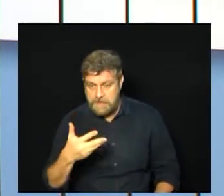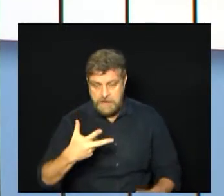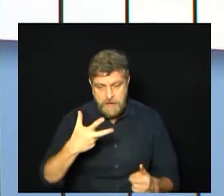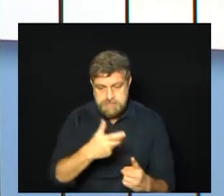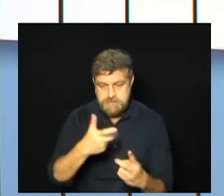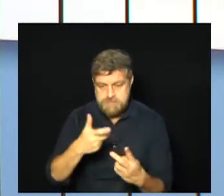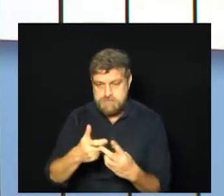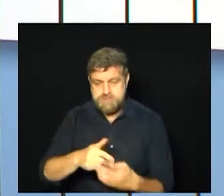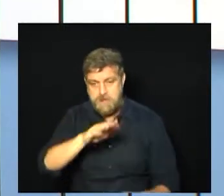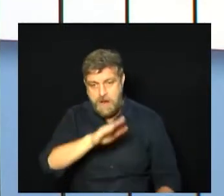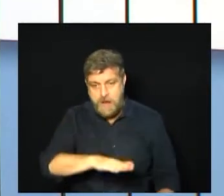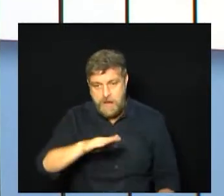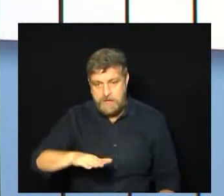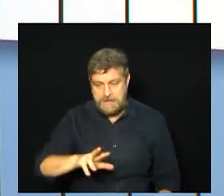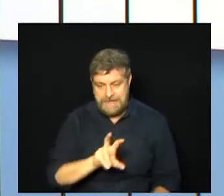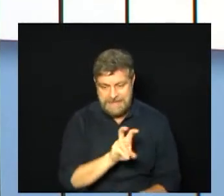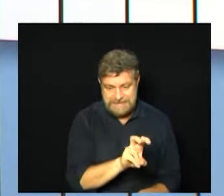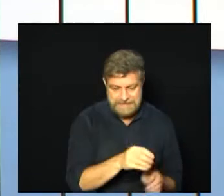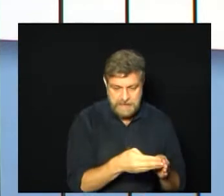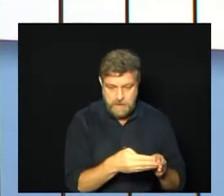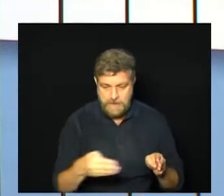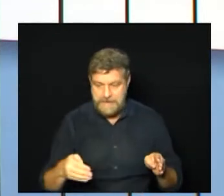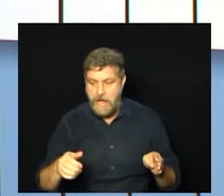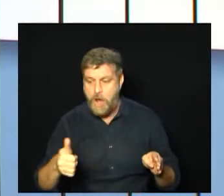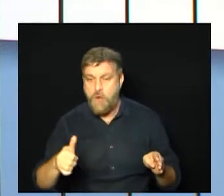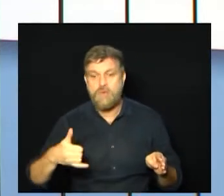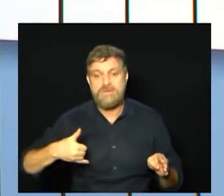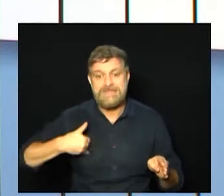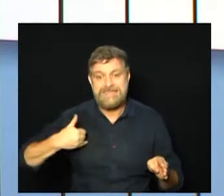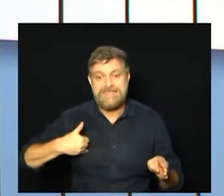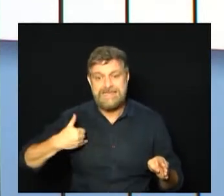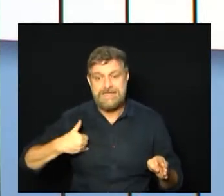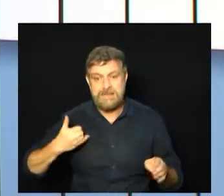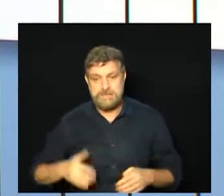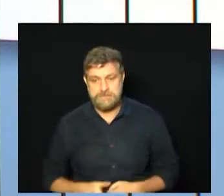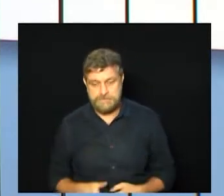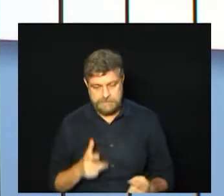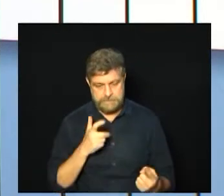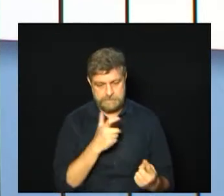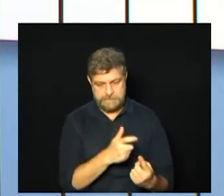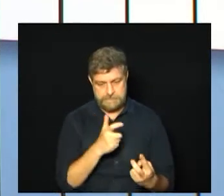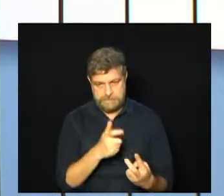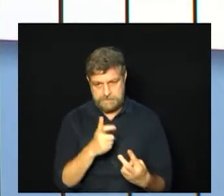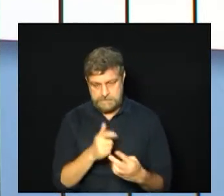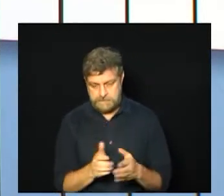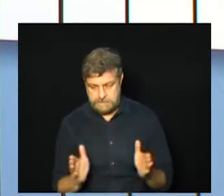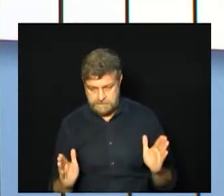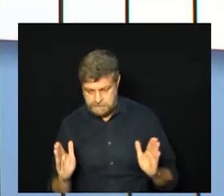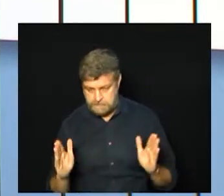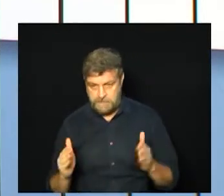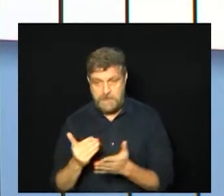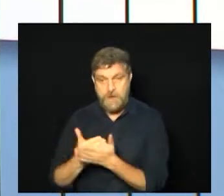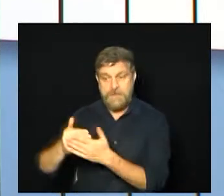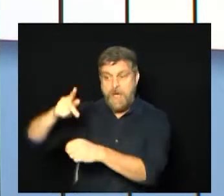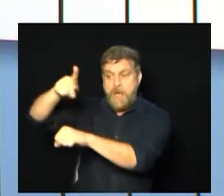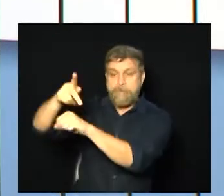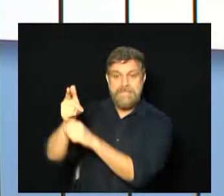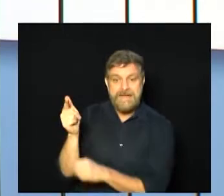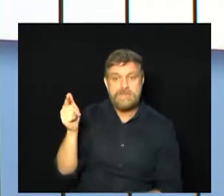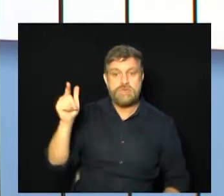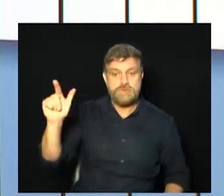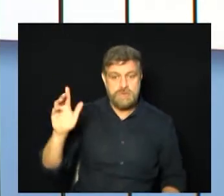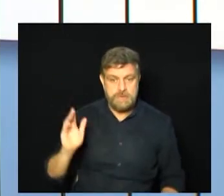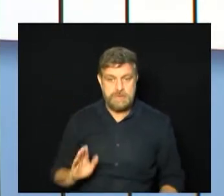de crianças entre 5 e 11 anos de idade. A imunização dessa faixa etária já começou em outros países do